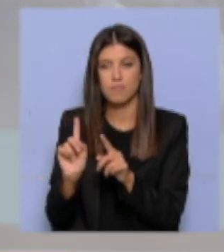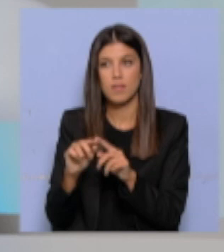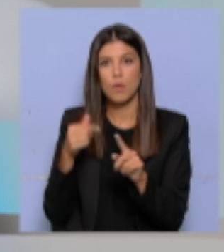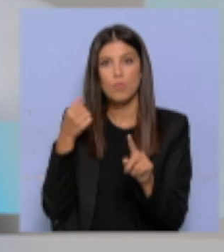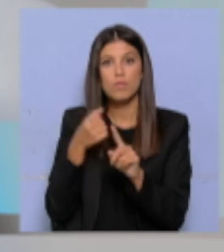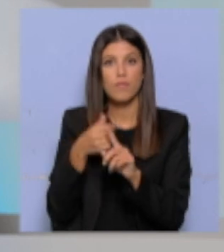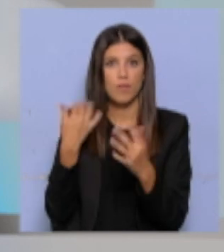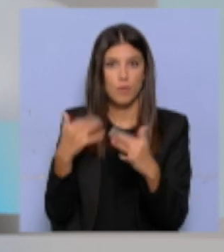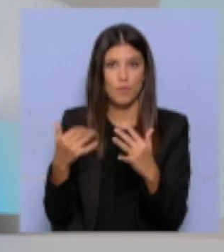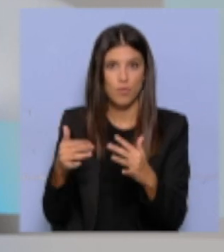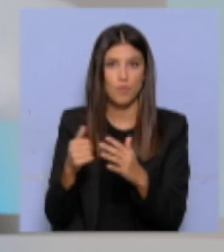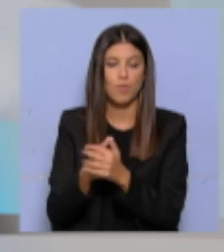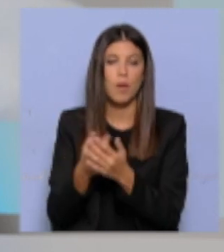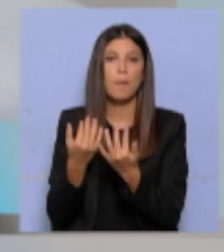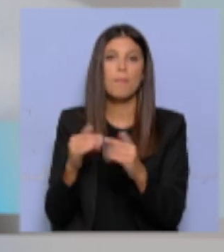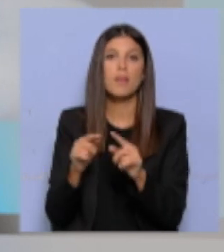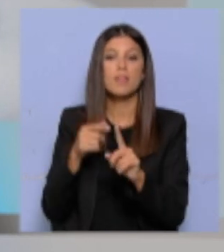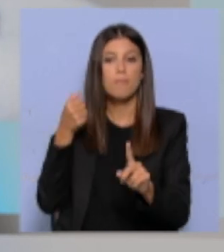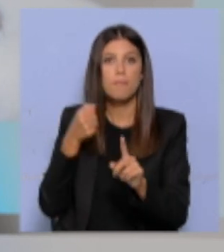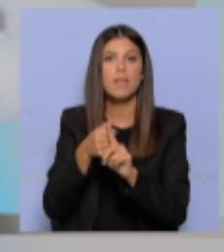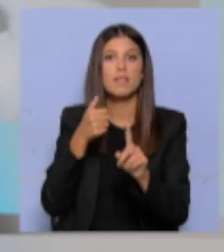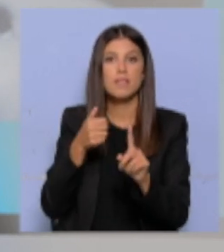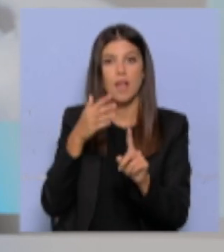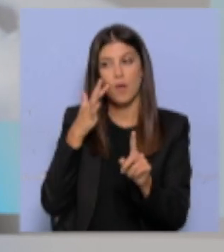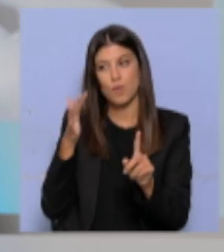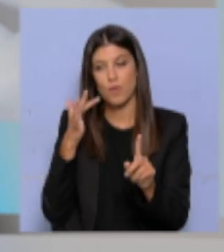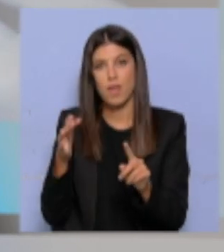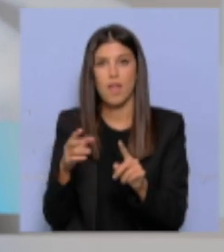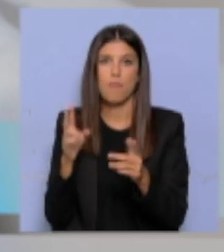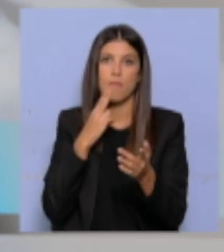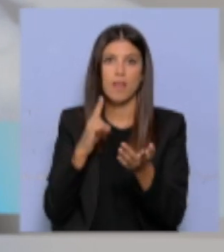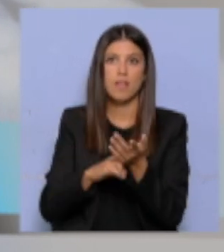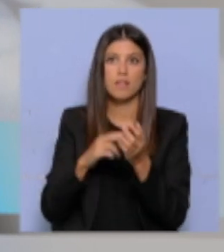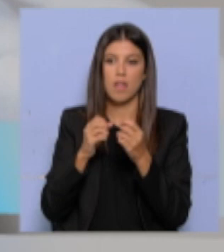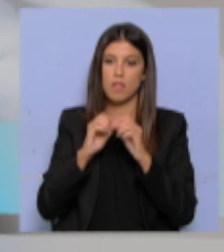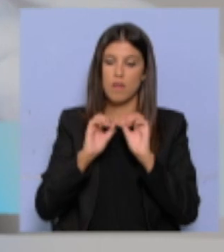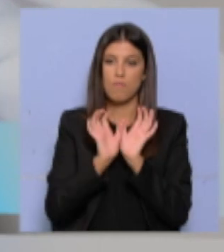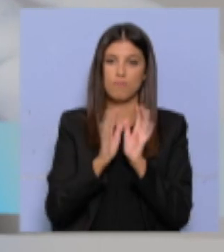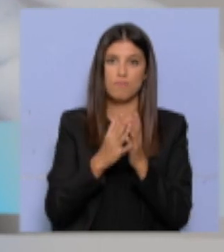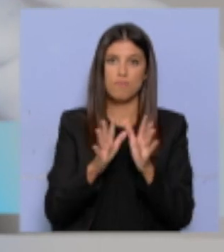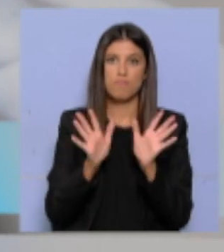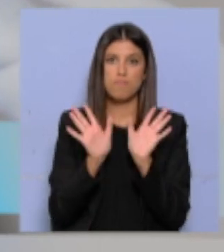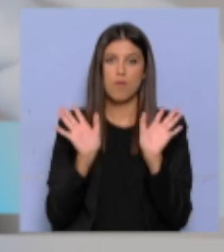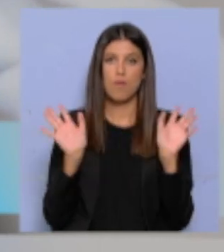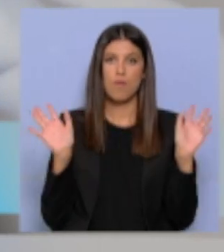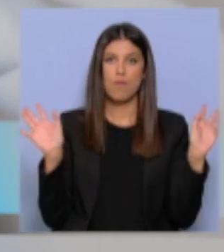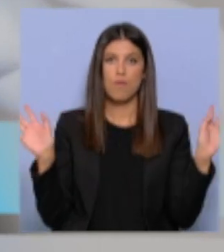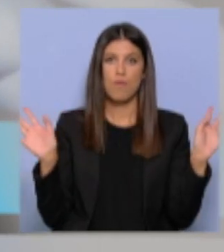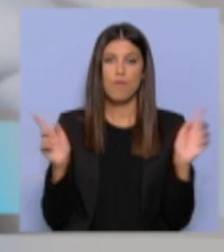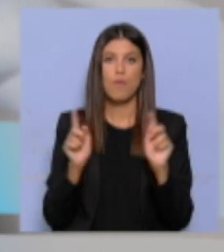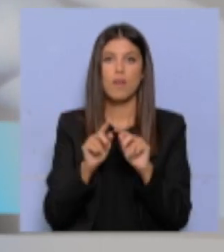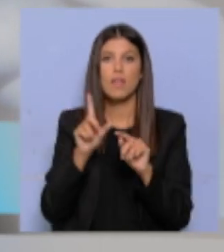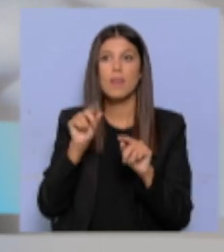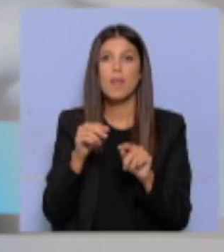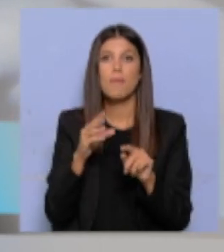desafios à missão, mas a missão é uma realidade abrangente e importante também a dimensão